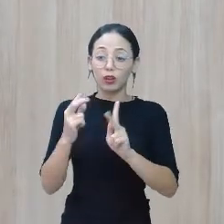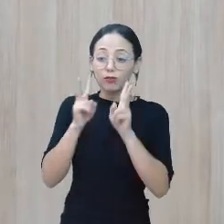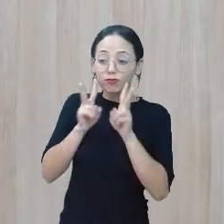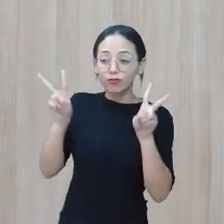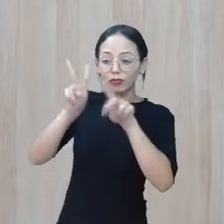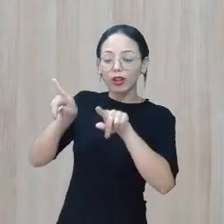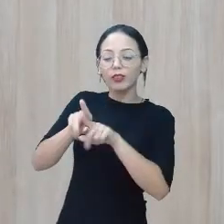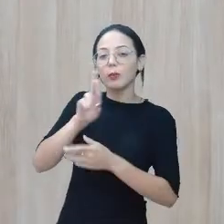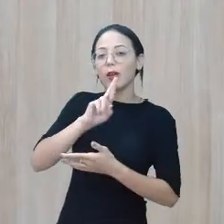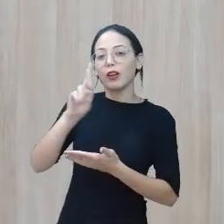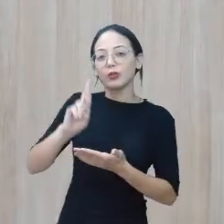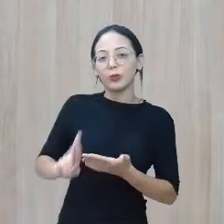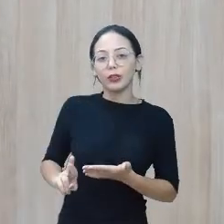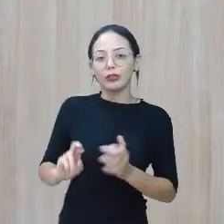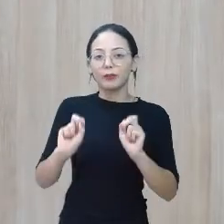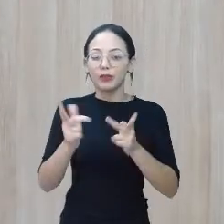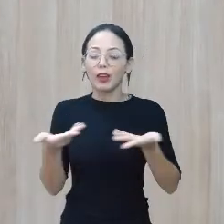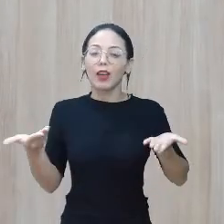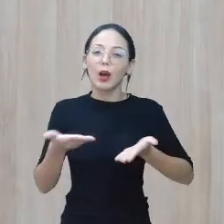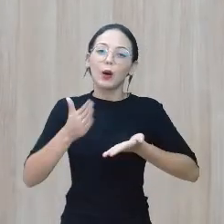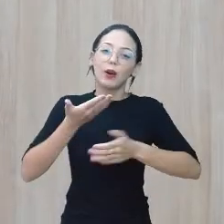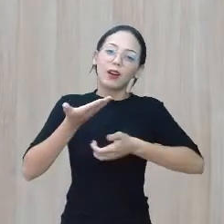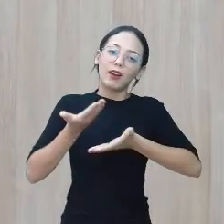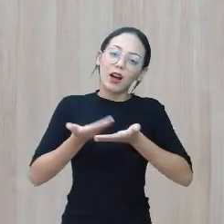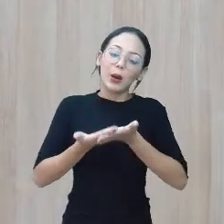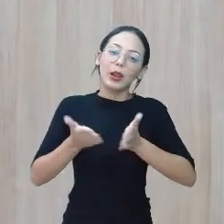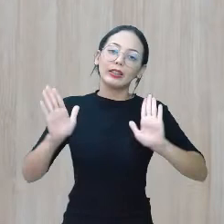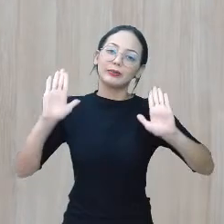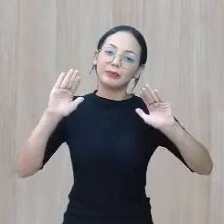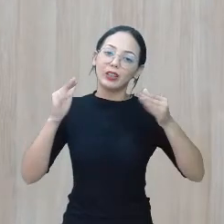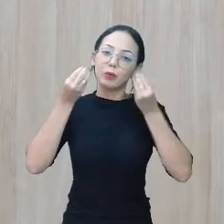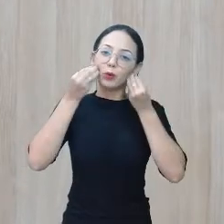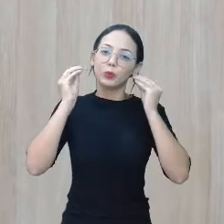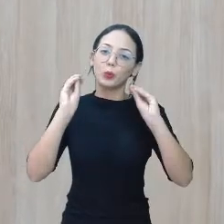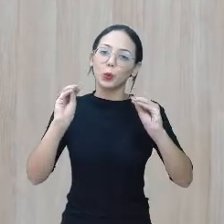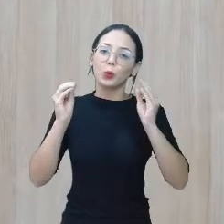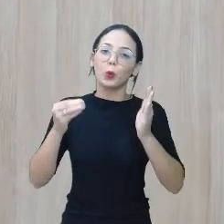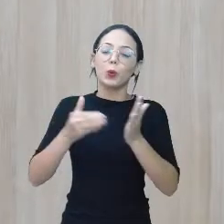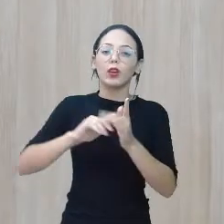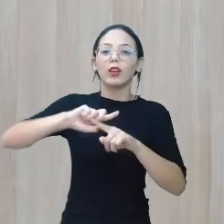e responder, tá certo? Eu me despeço por aqui. Um cheiro